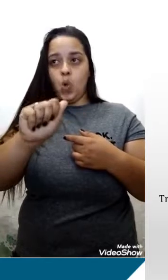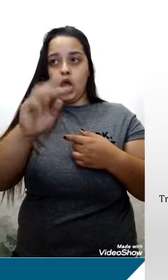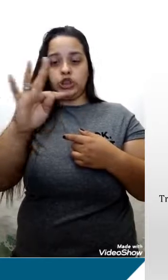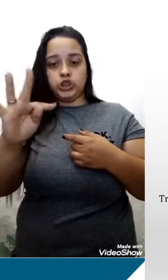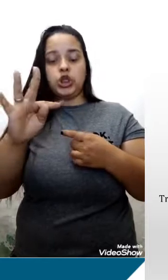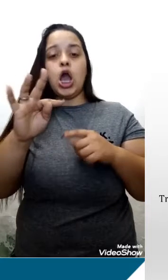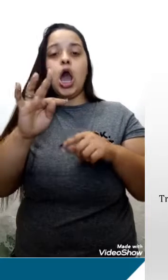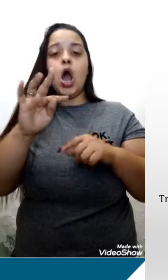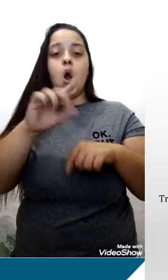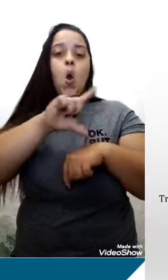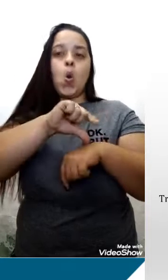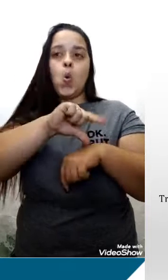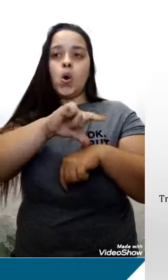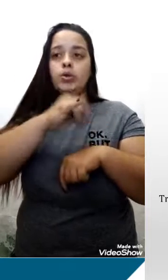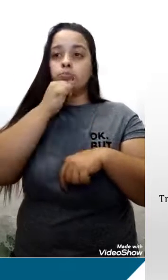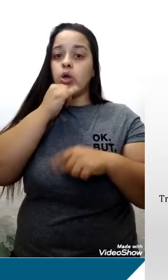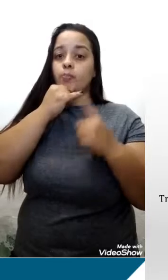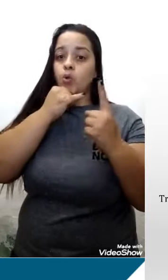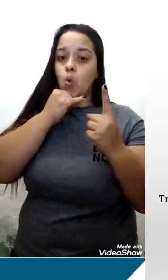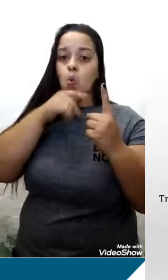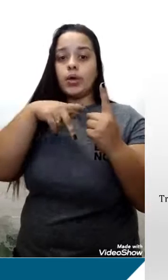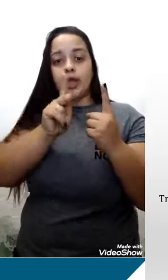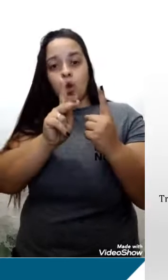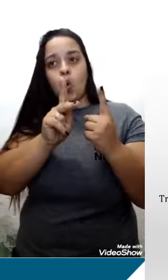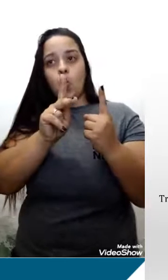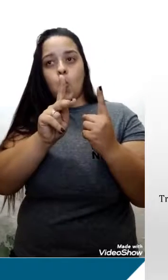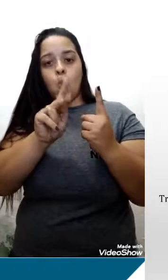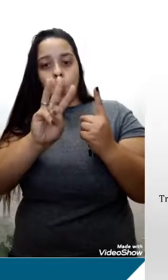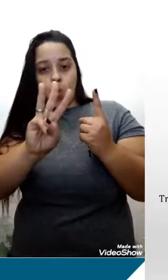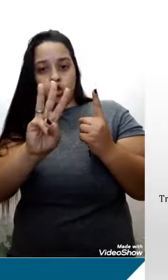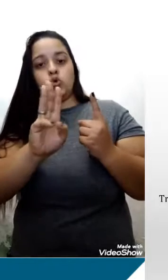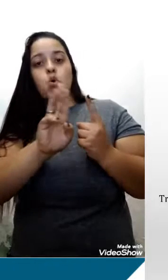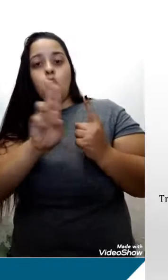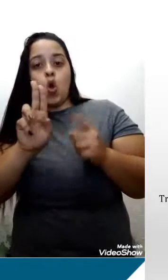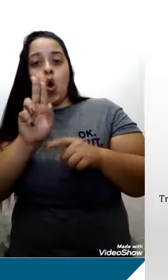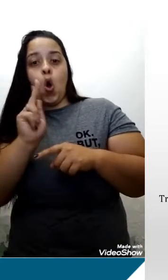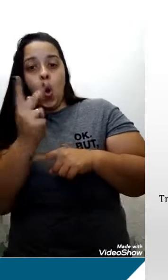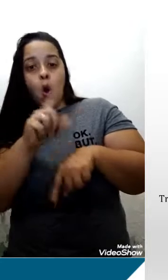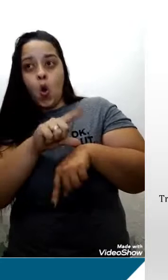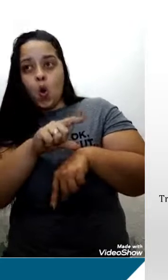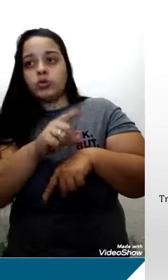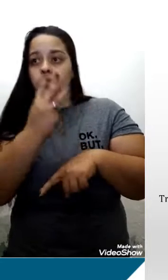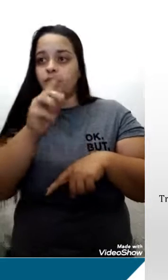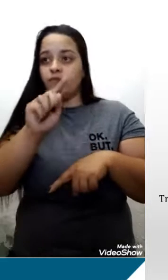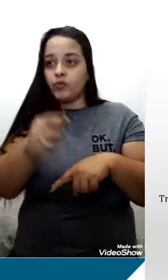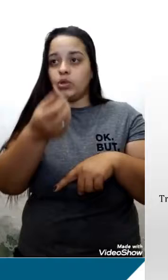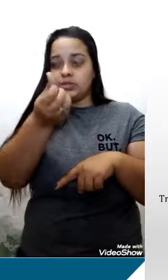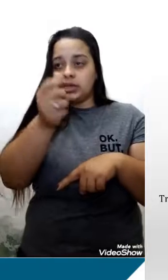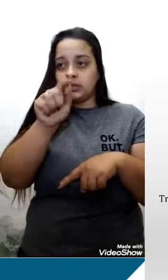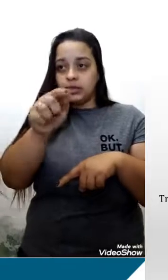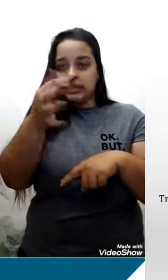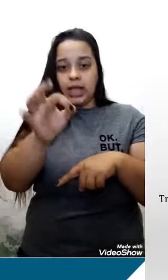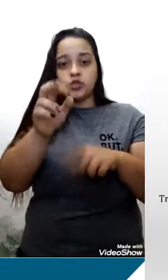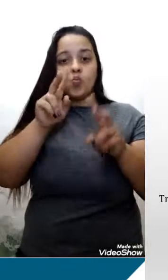quilowatt-hora. Ou seja, 1 quilowatt-hora é igual a 3,6 vezes 10